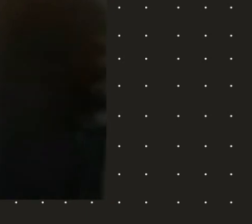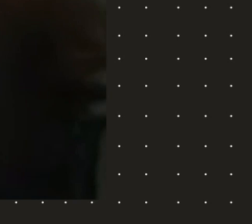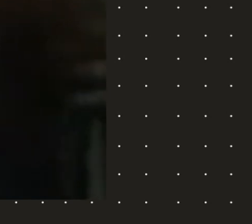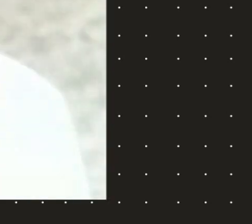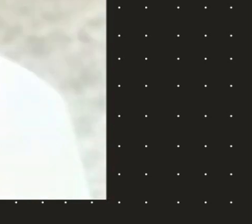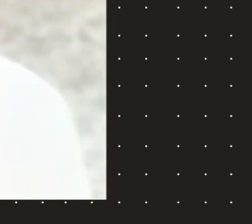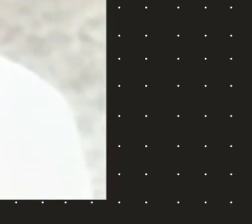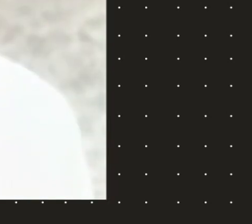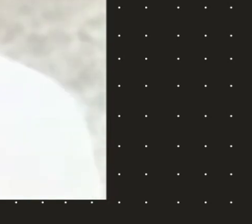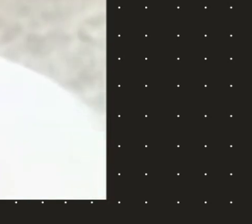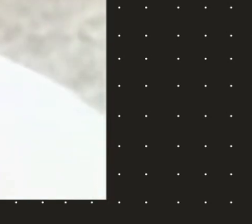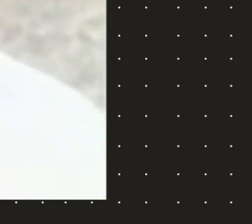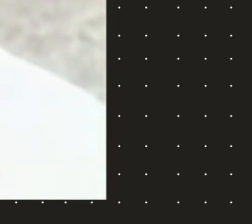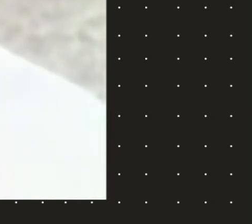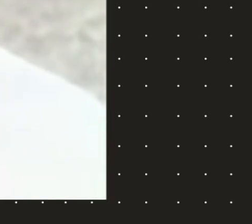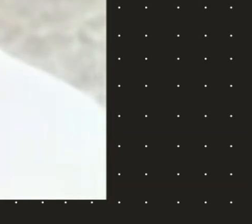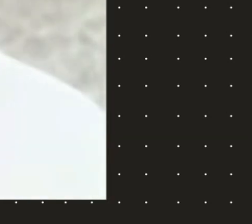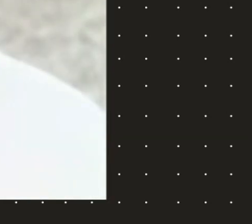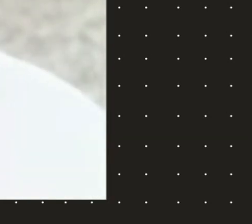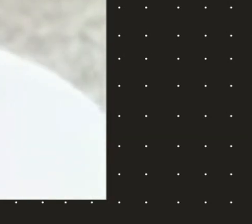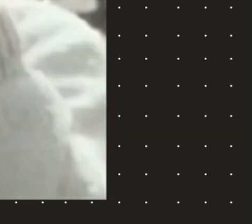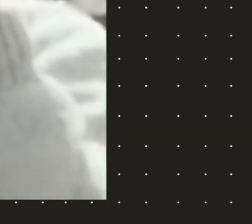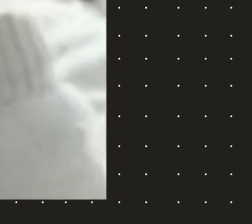Atenção. Roda.